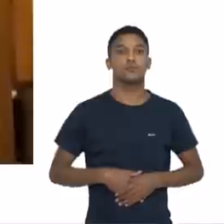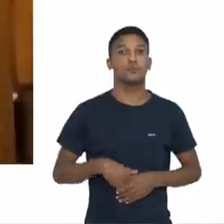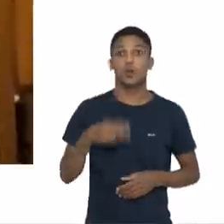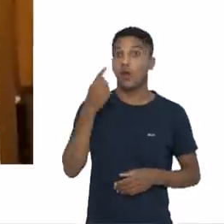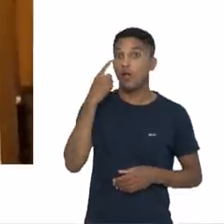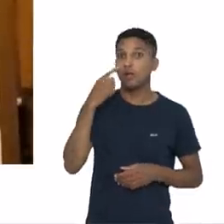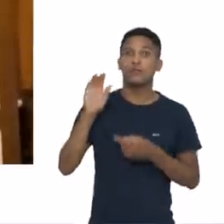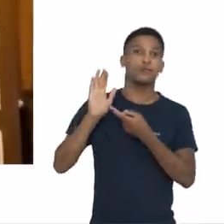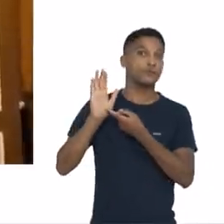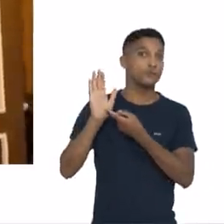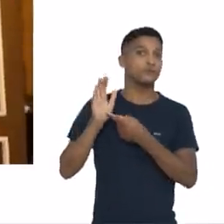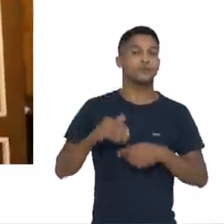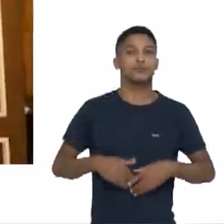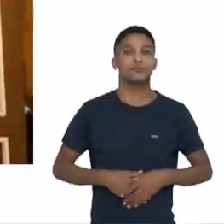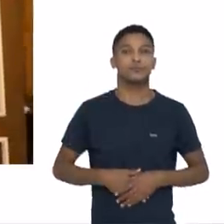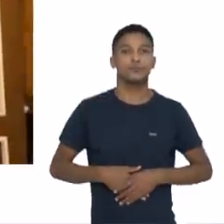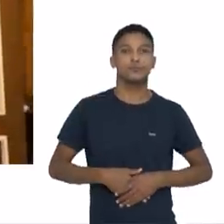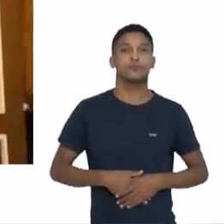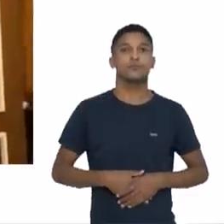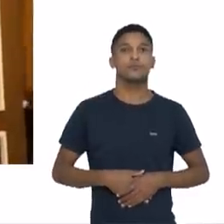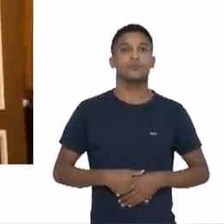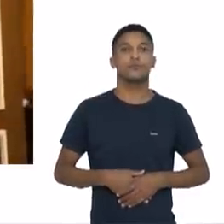Mais fita.